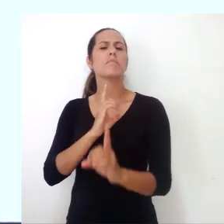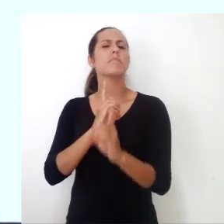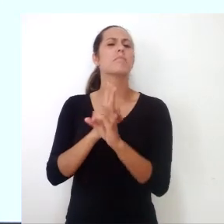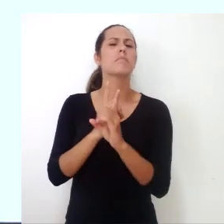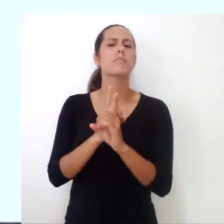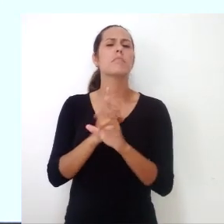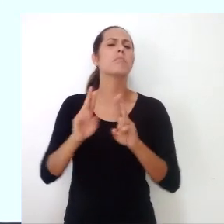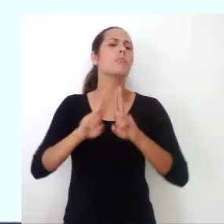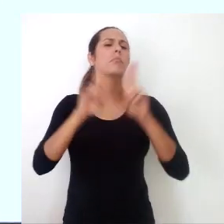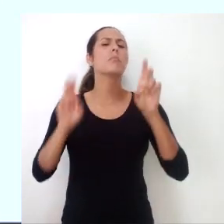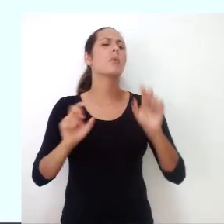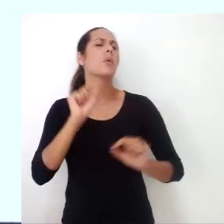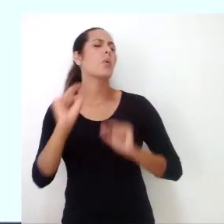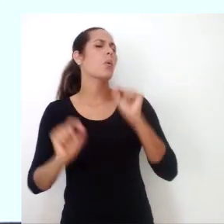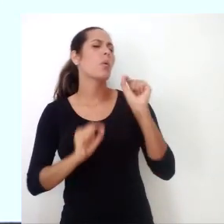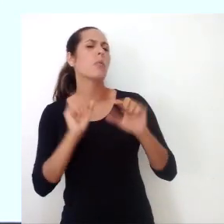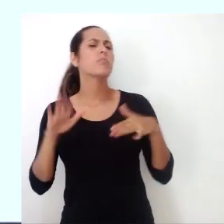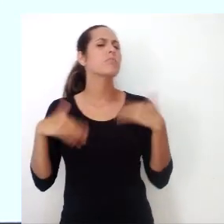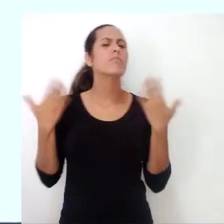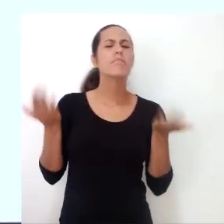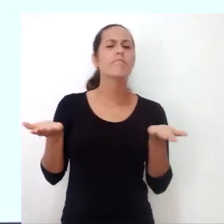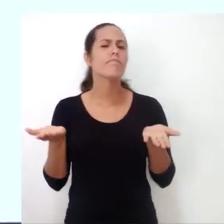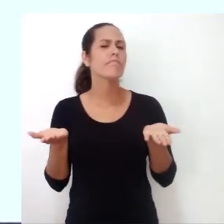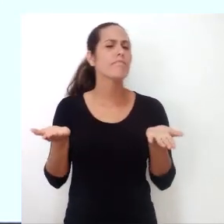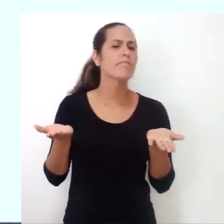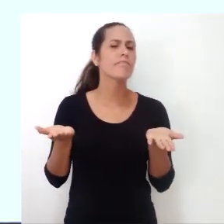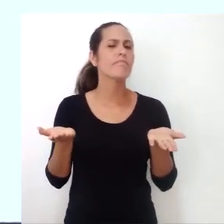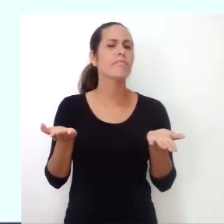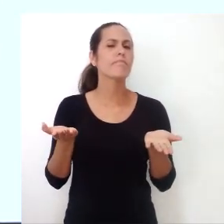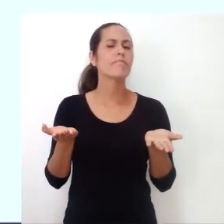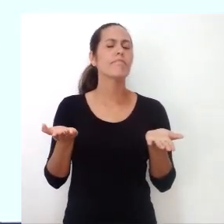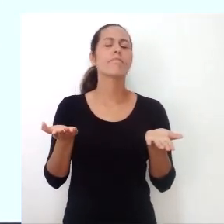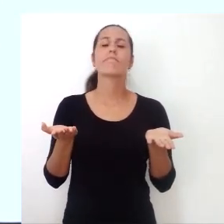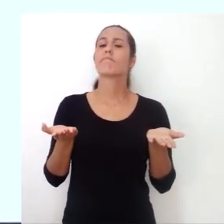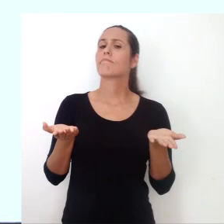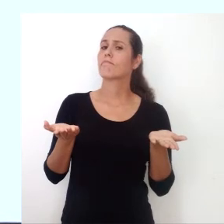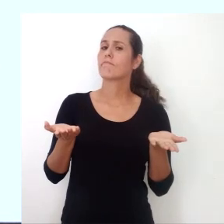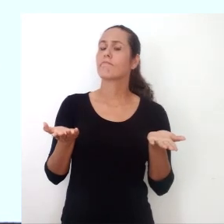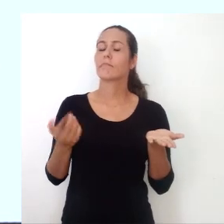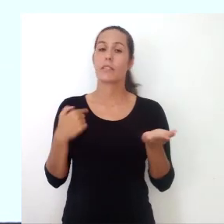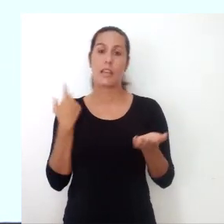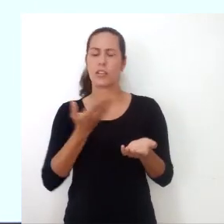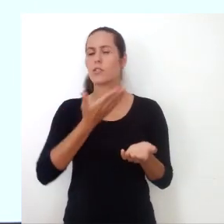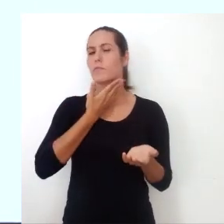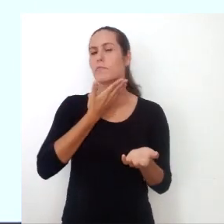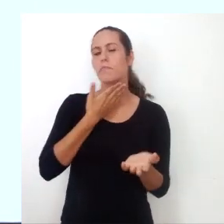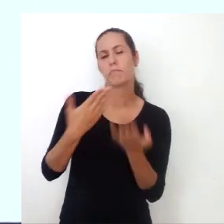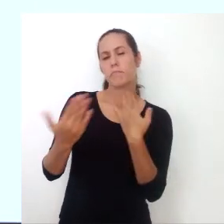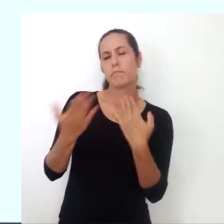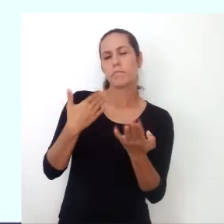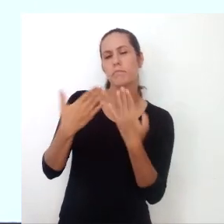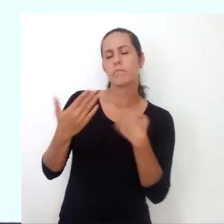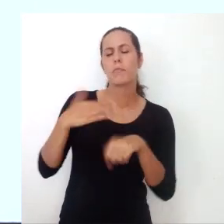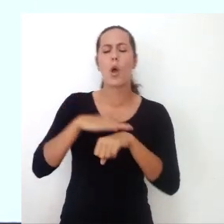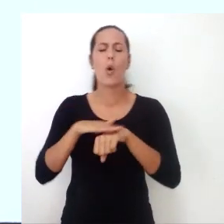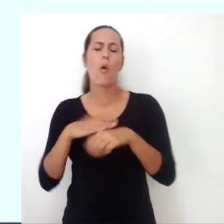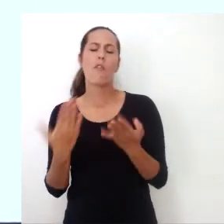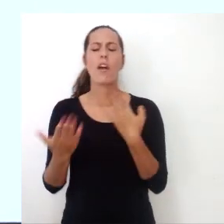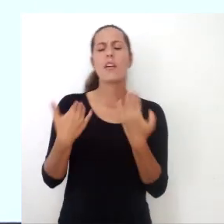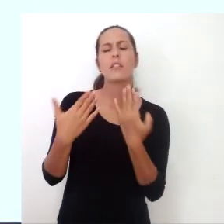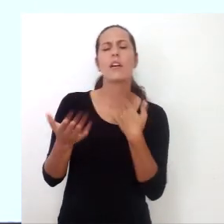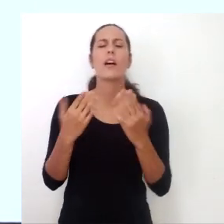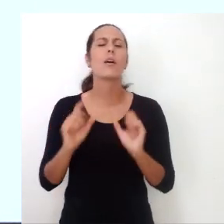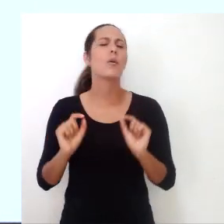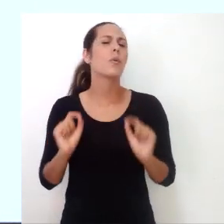o encontro de hoje? Qual será a temática que nós vamos abordar, conversar, bater um